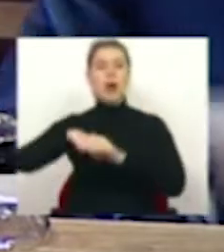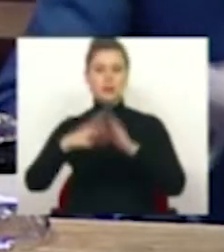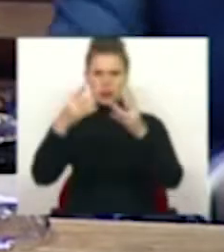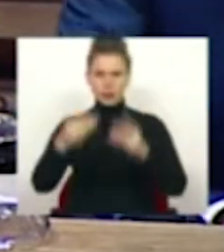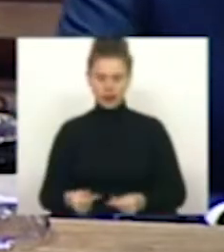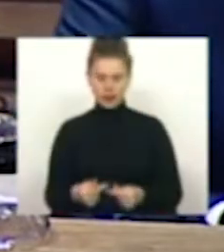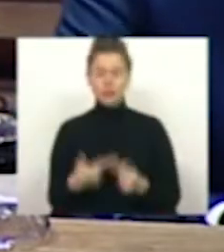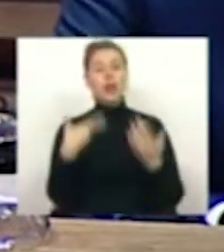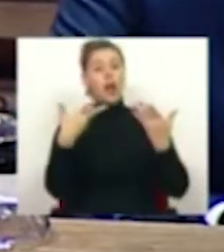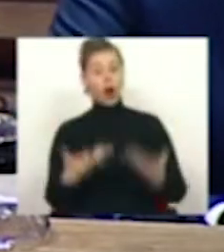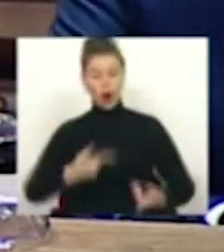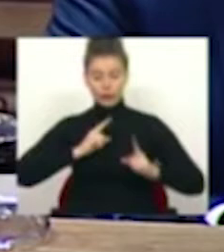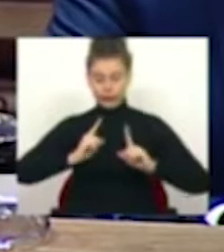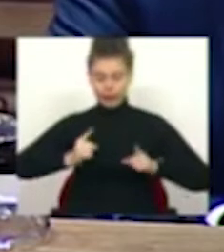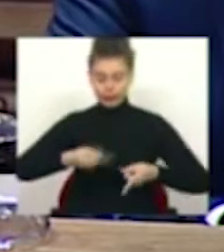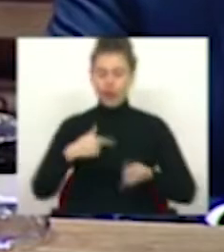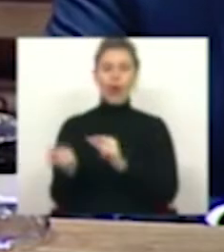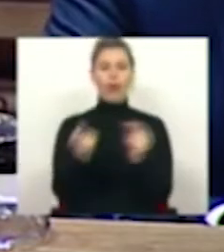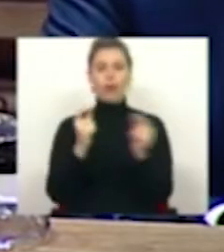e agora iniciamos